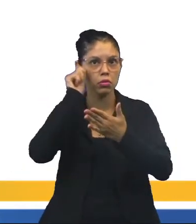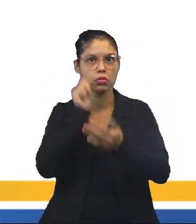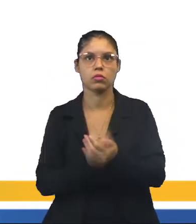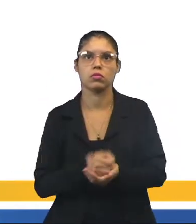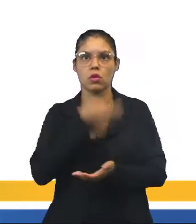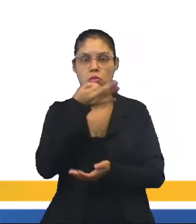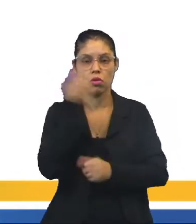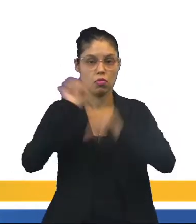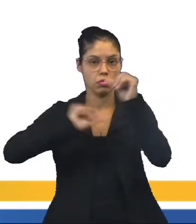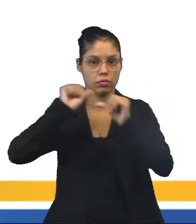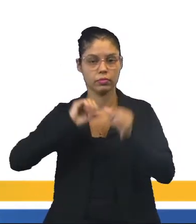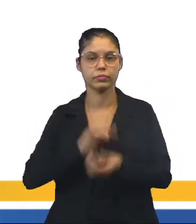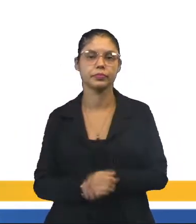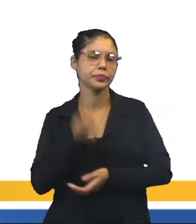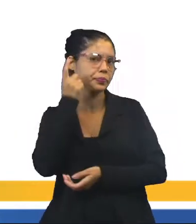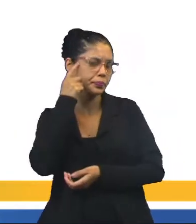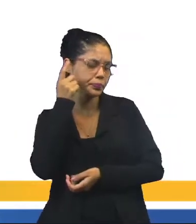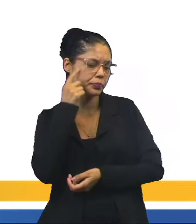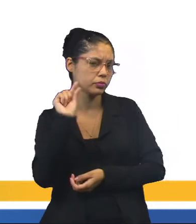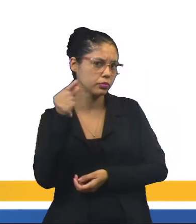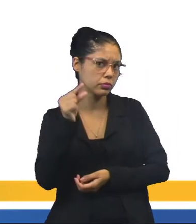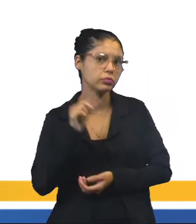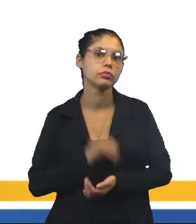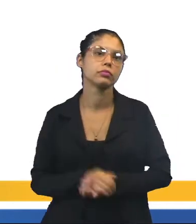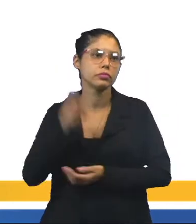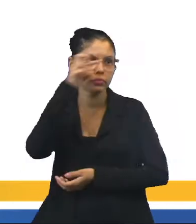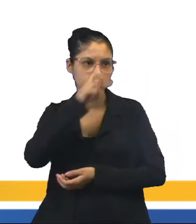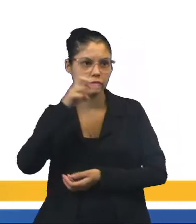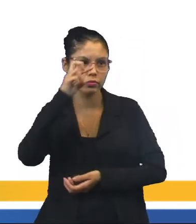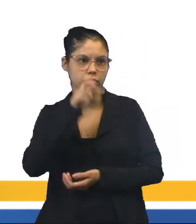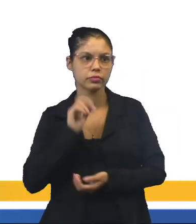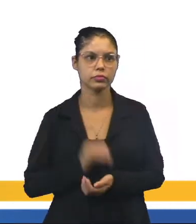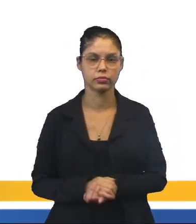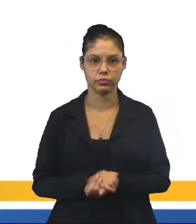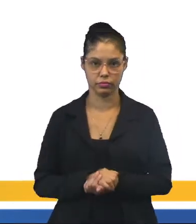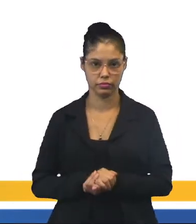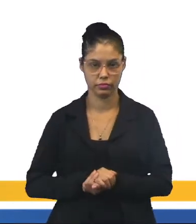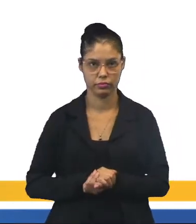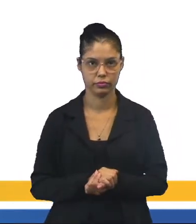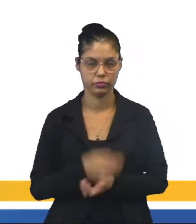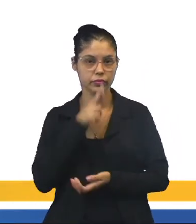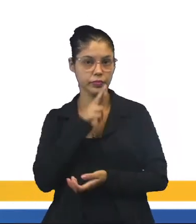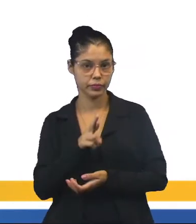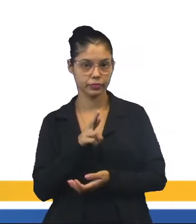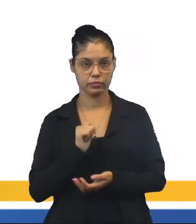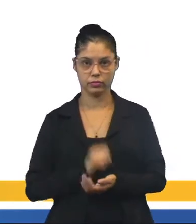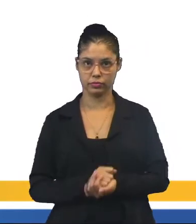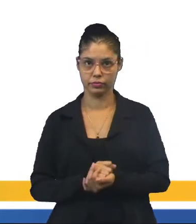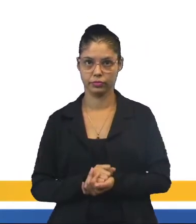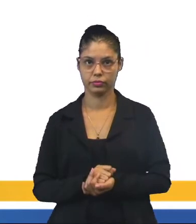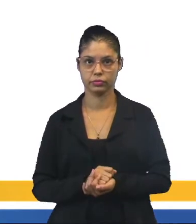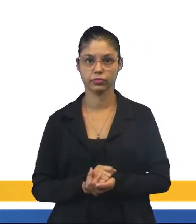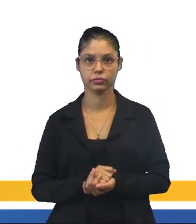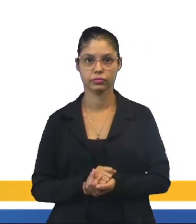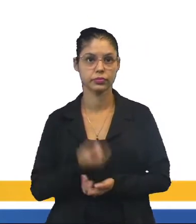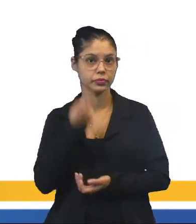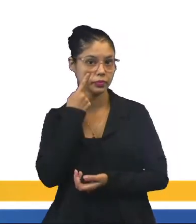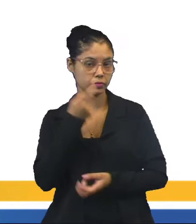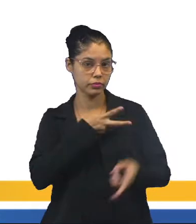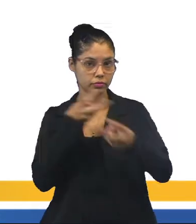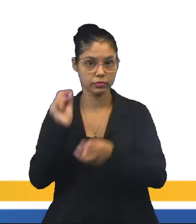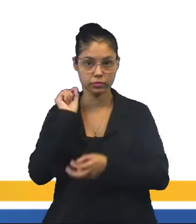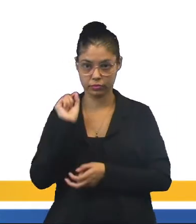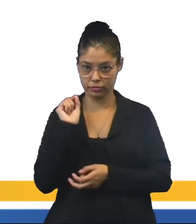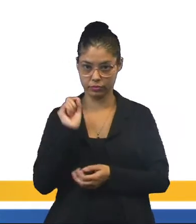a opinião contrária? Pensem aí um pouquinho, analisem e vamos à resposta. Observe que